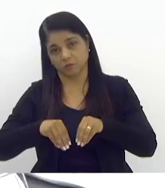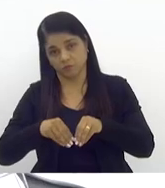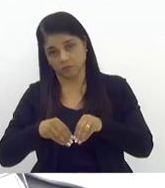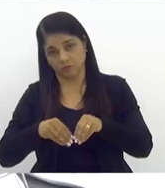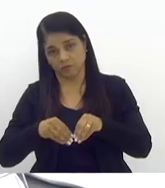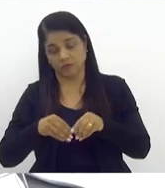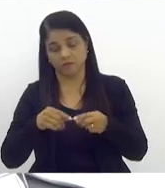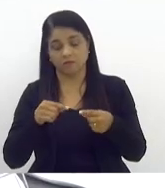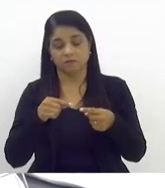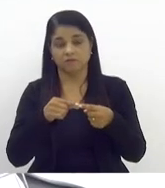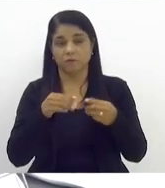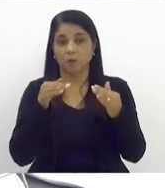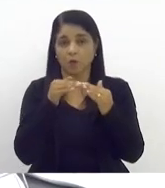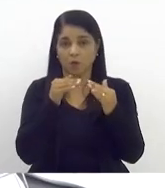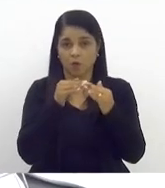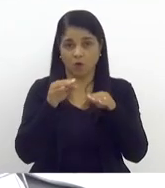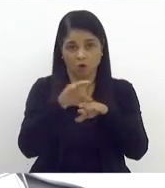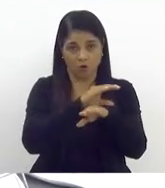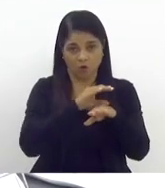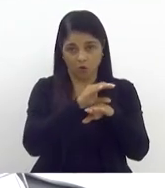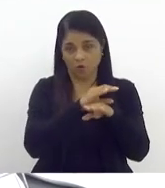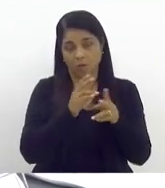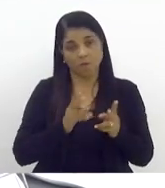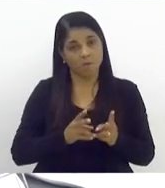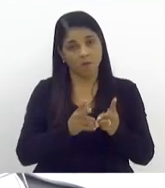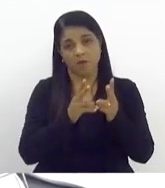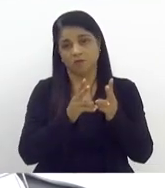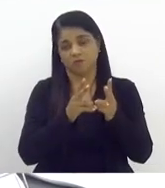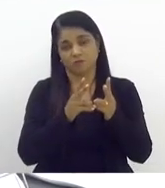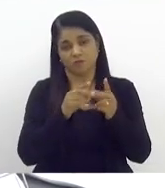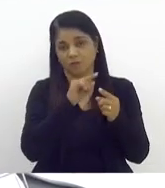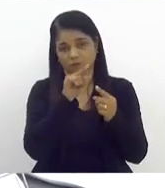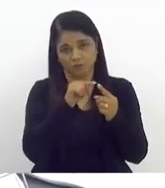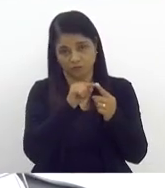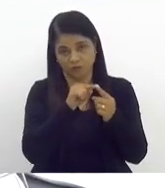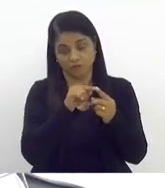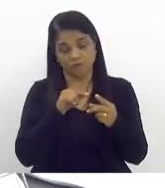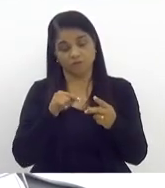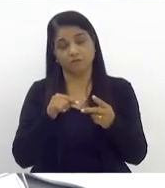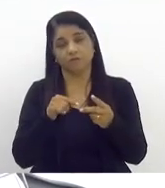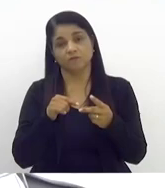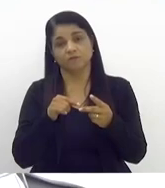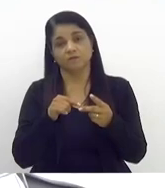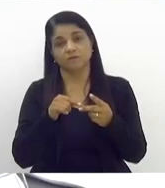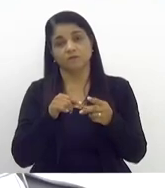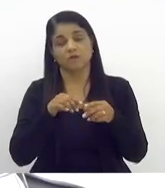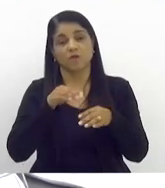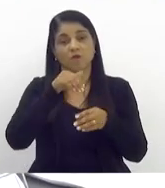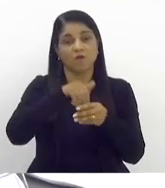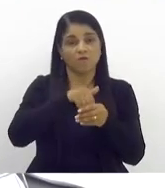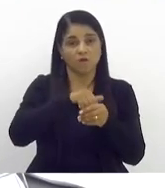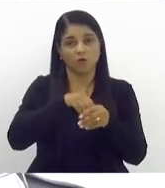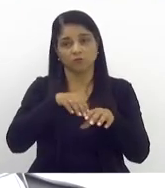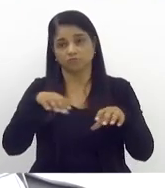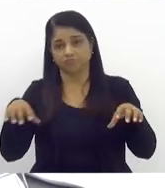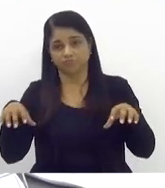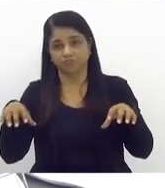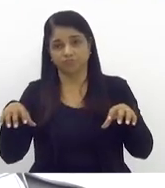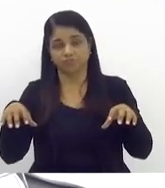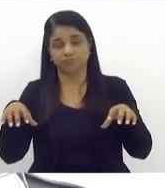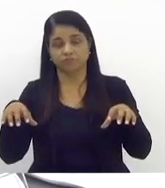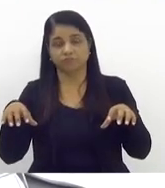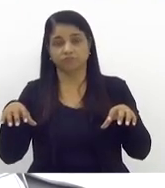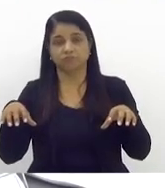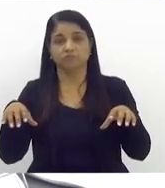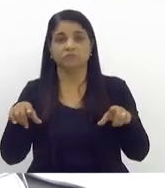for pela inconstitucionalidade, os dois vão acabar tendo o mesmo fim, mas se for pela inconstitucionalidade, com o voto em separado, não tem um voto por unanimidade, porque o voto